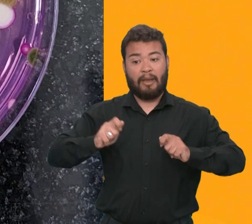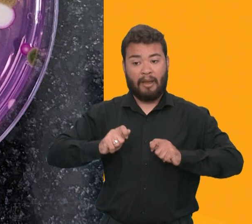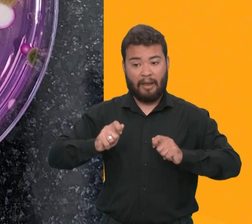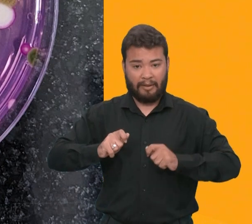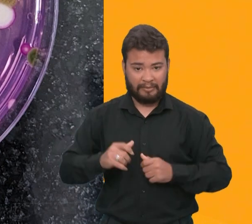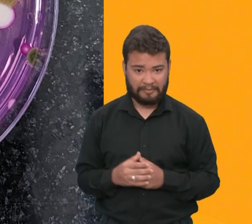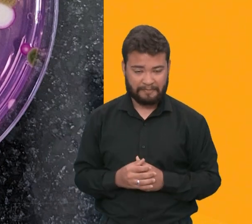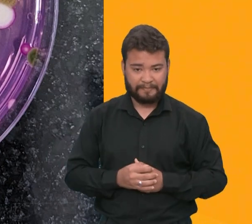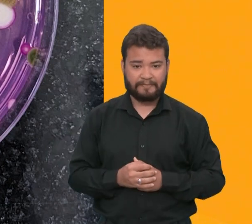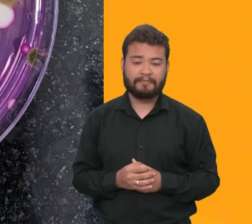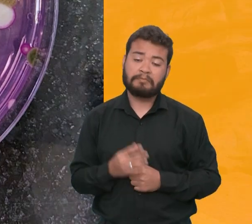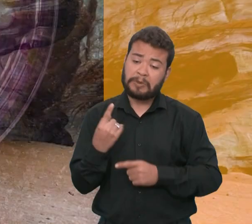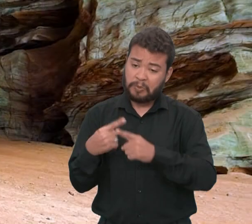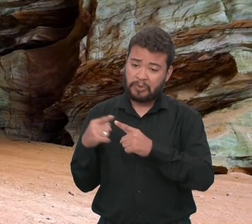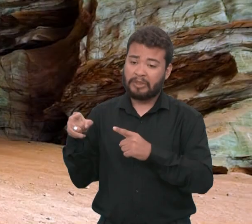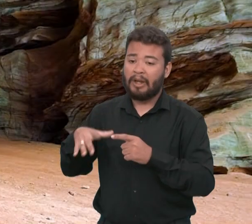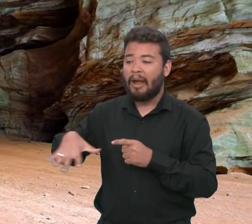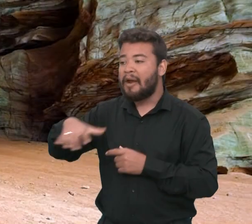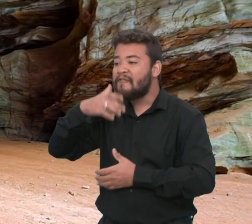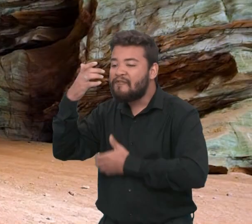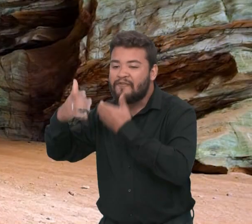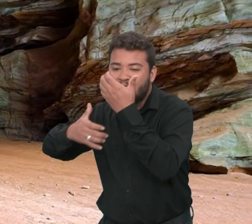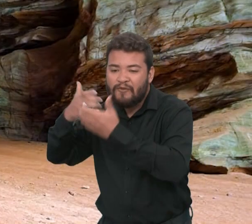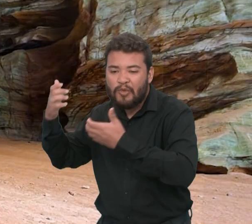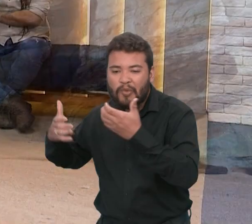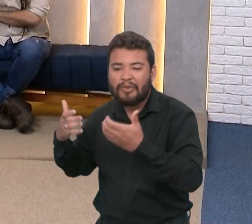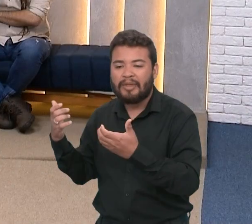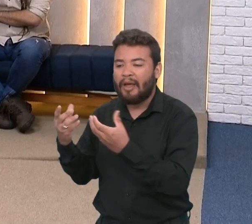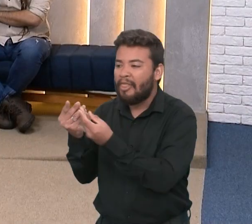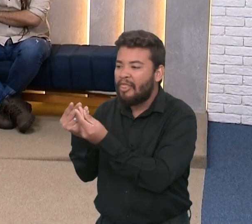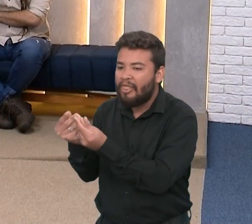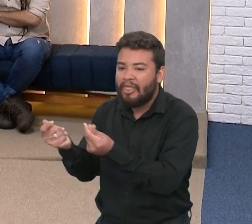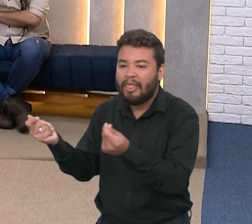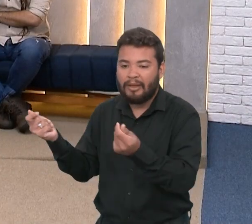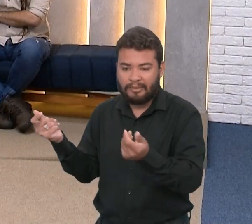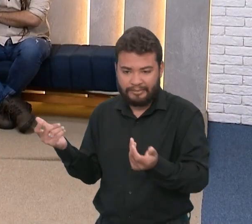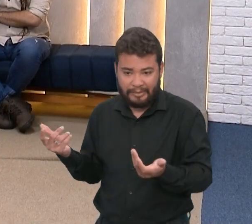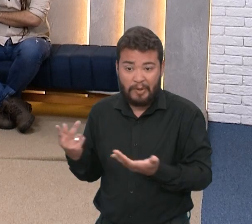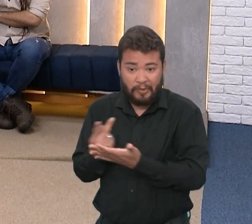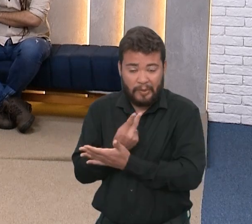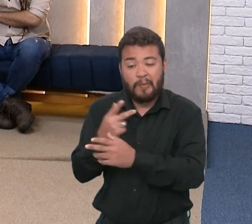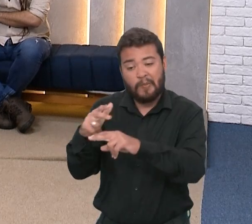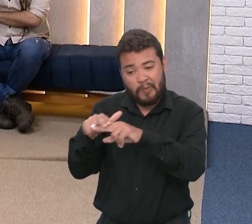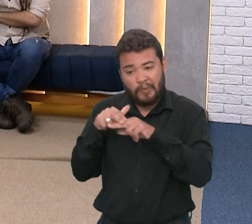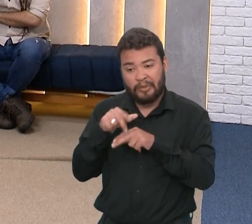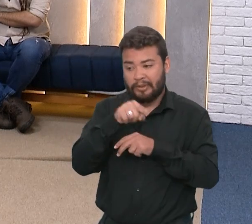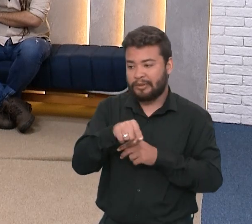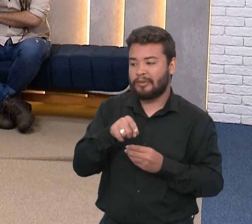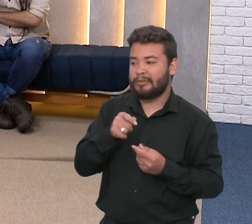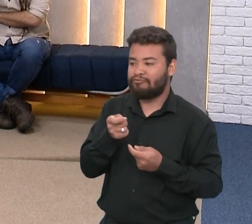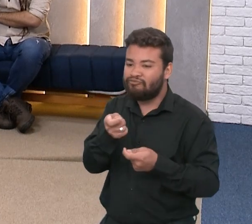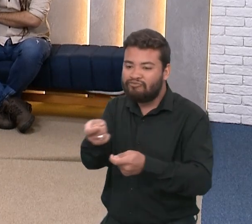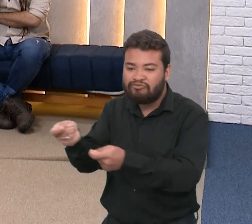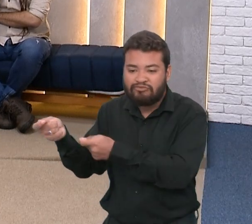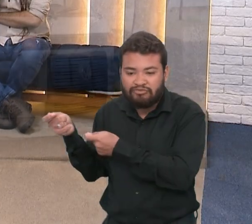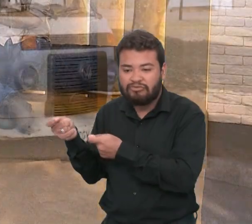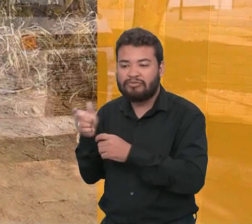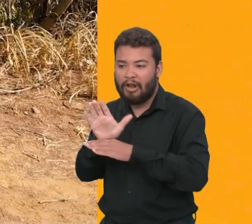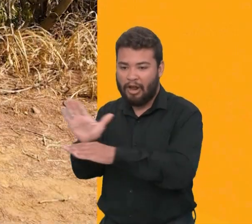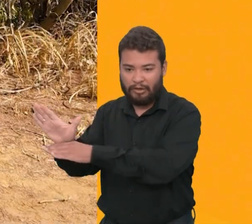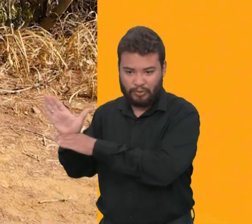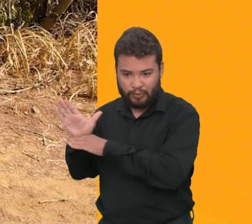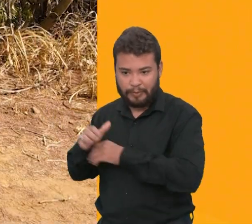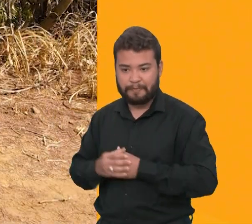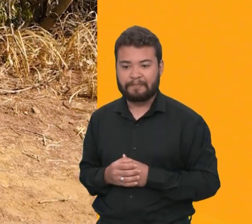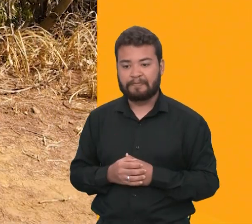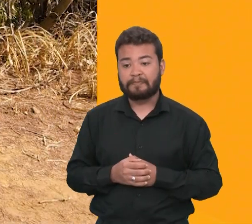para a fruticultura daquela região, né? A gente, inclusive, está acompanhando aí, né, imagens desse trabalho que está sendo realizado